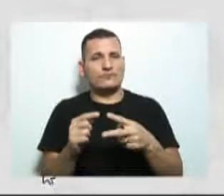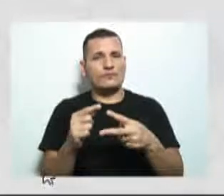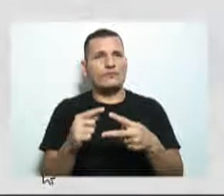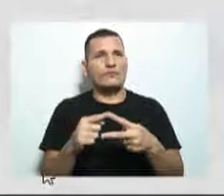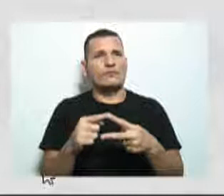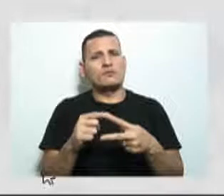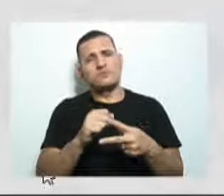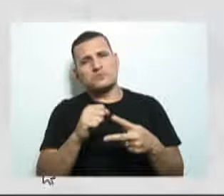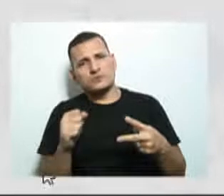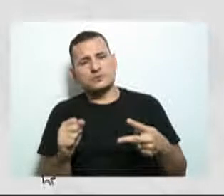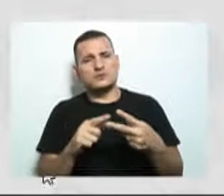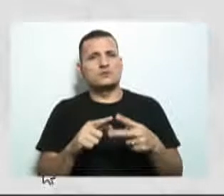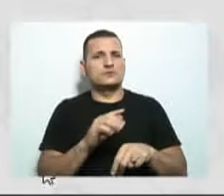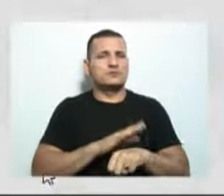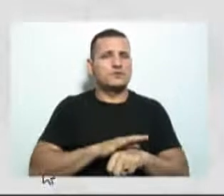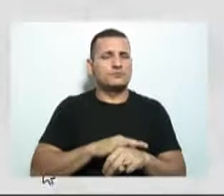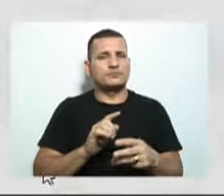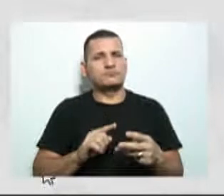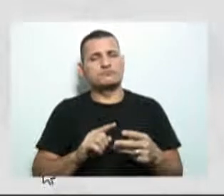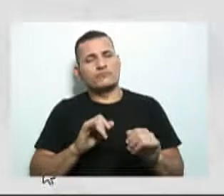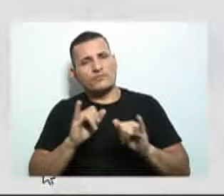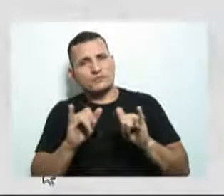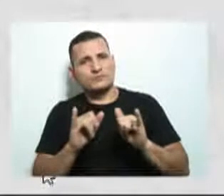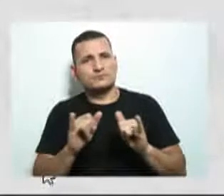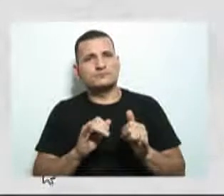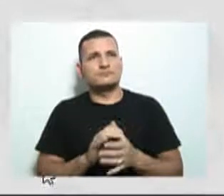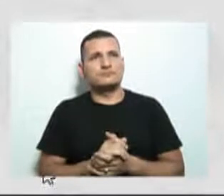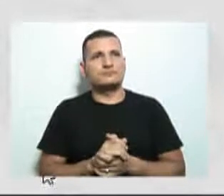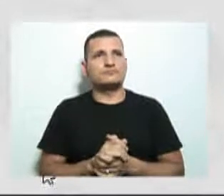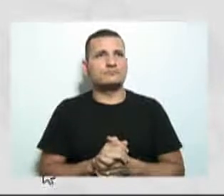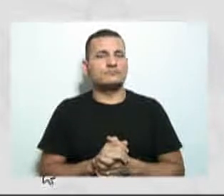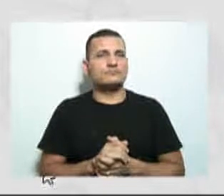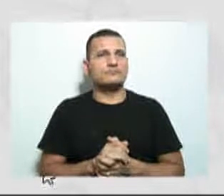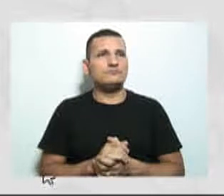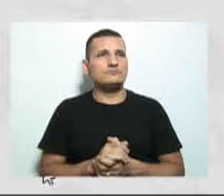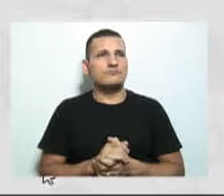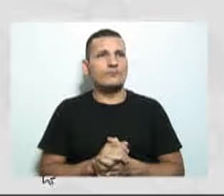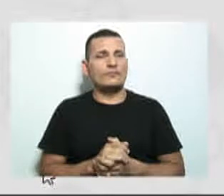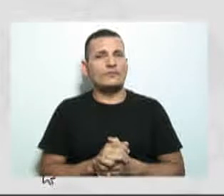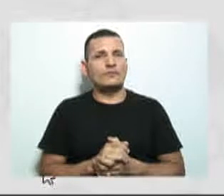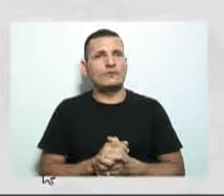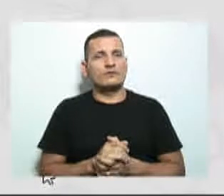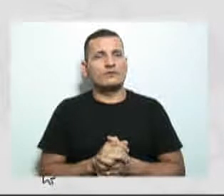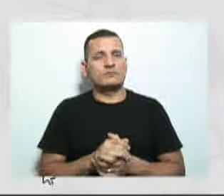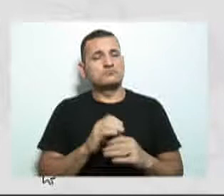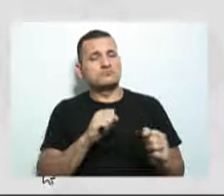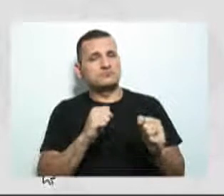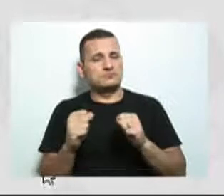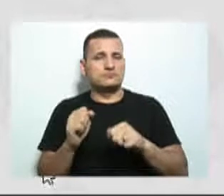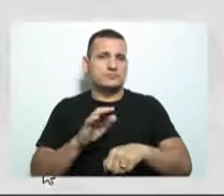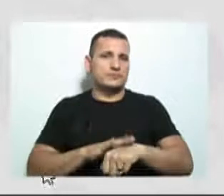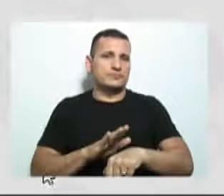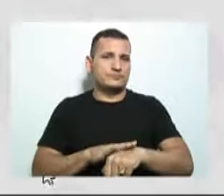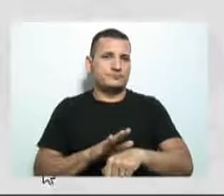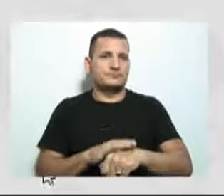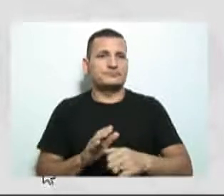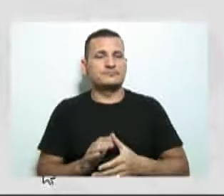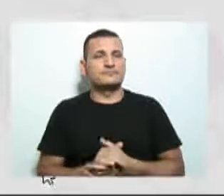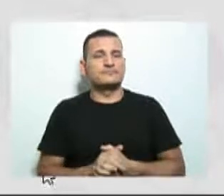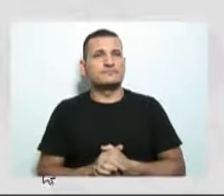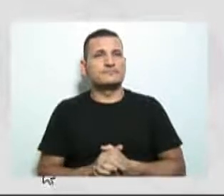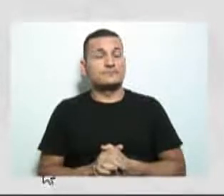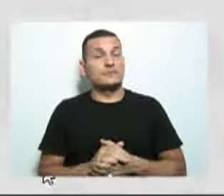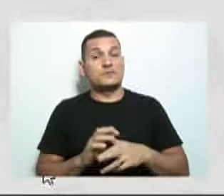tempo, pode ser informação, não é, e de repente o poder, tá? O tempo, e assim vai. Por isso,